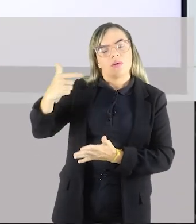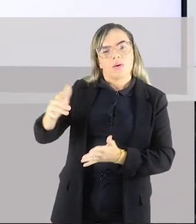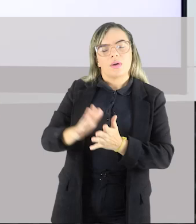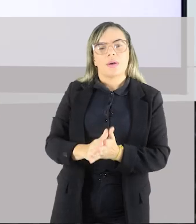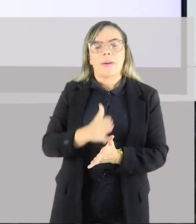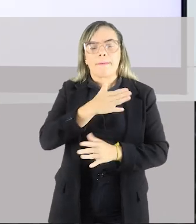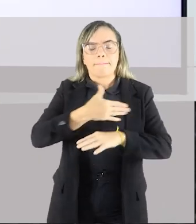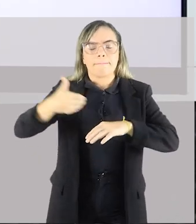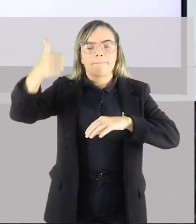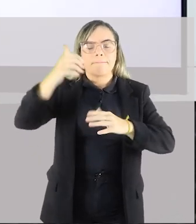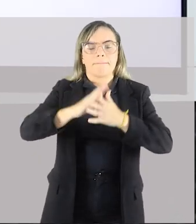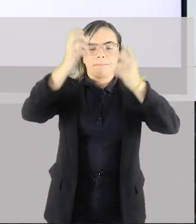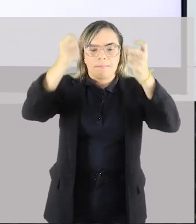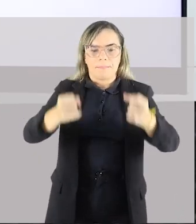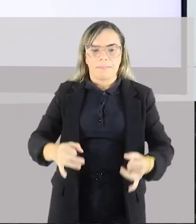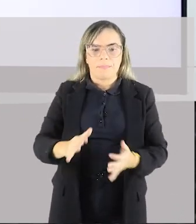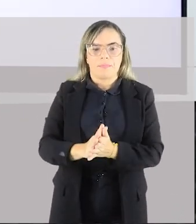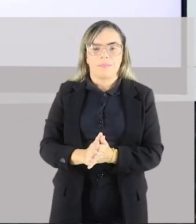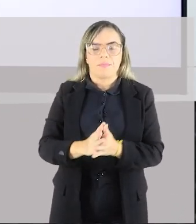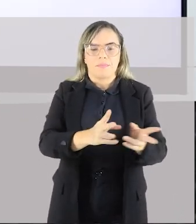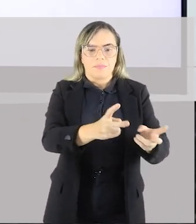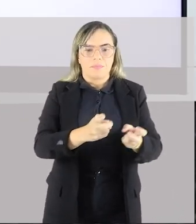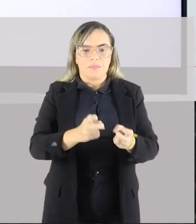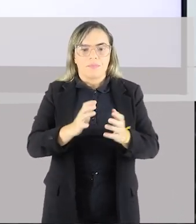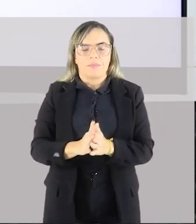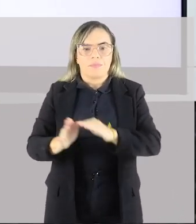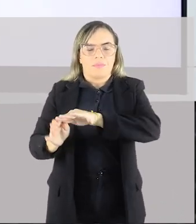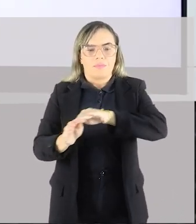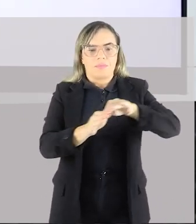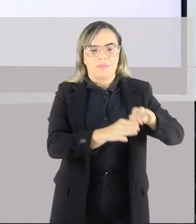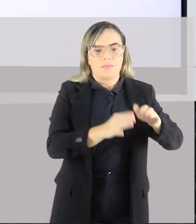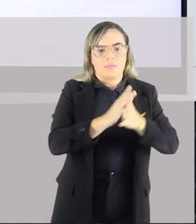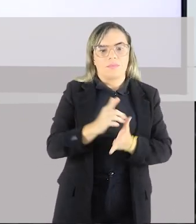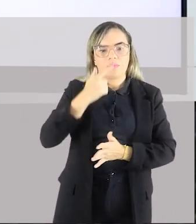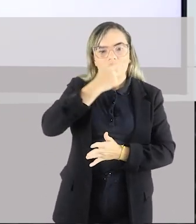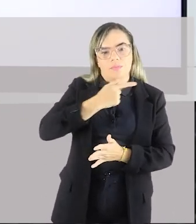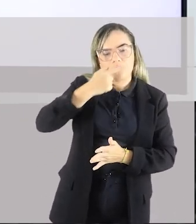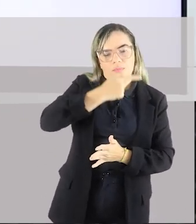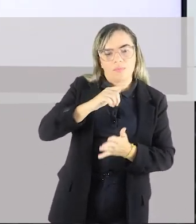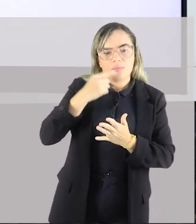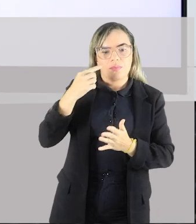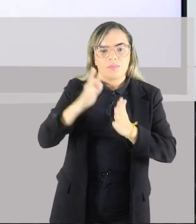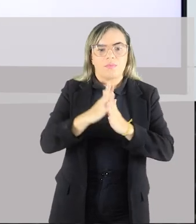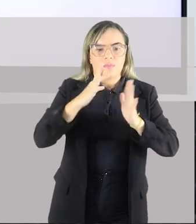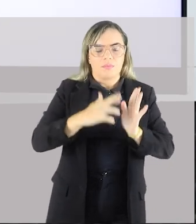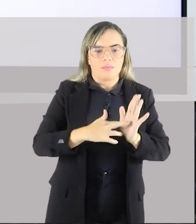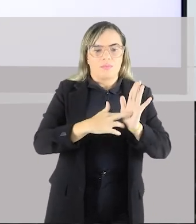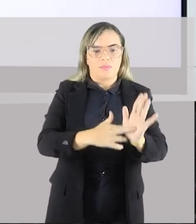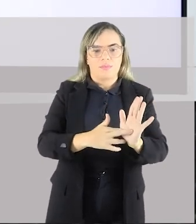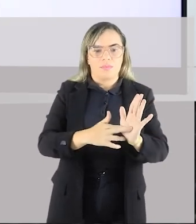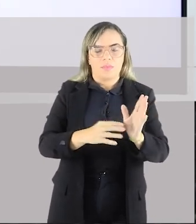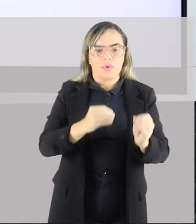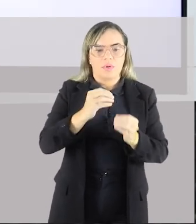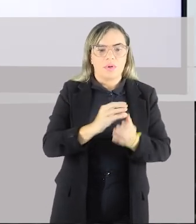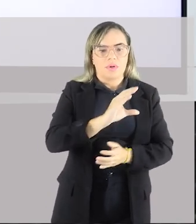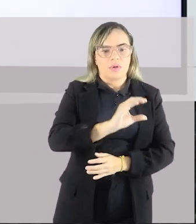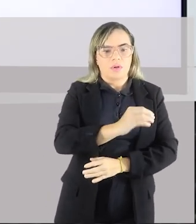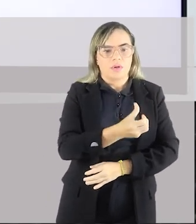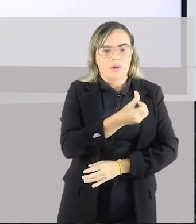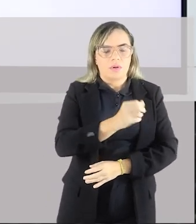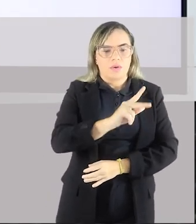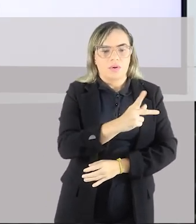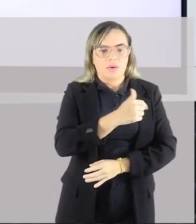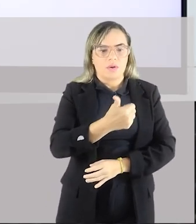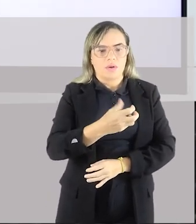direitinho. Então perceba que de um lado a gente tem a glicose, que está representada como